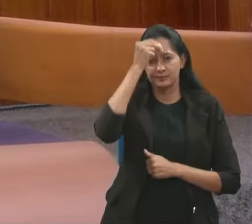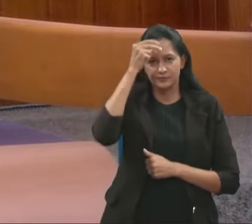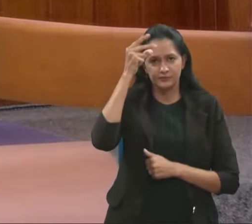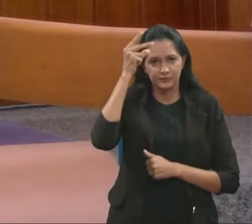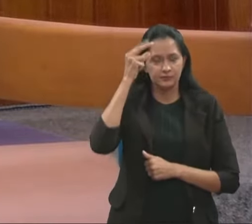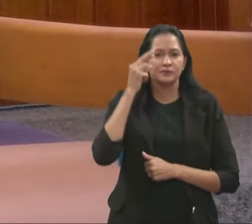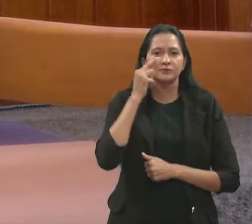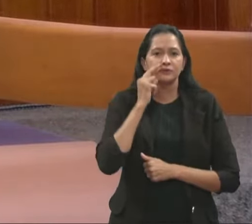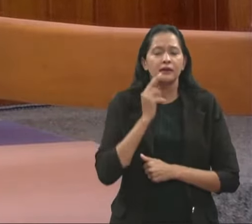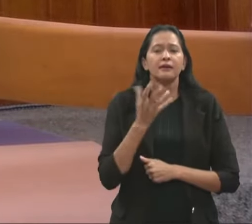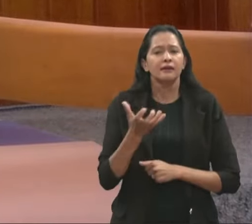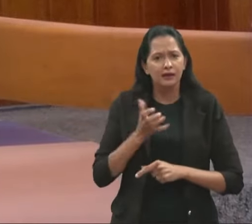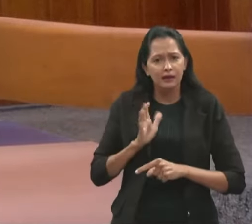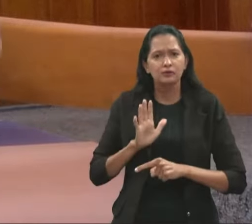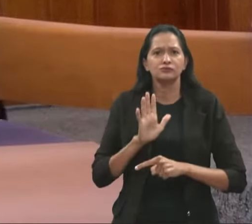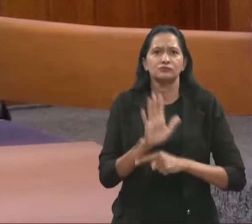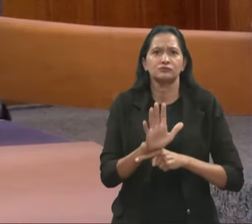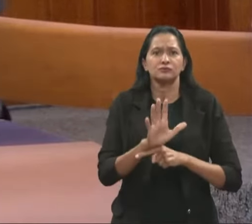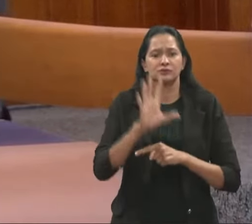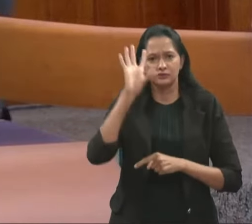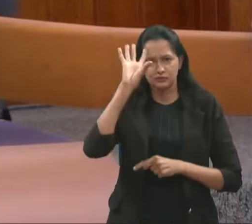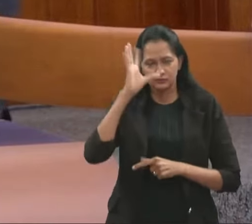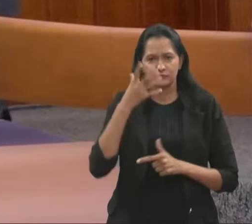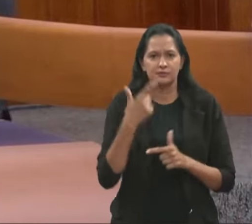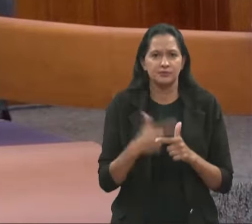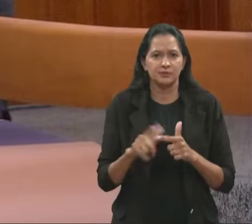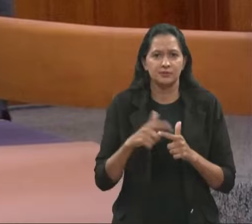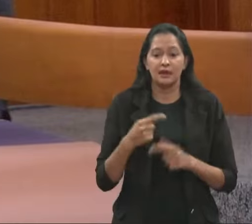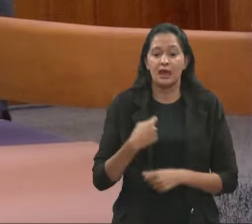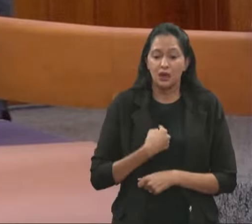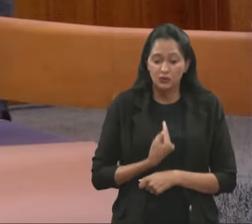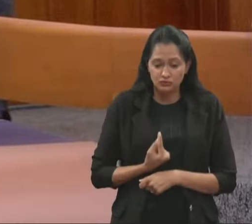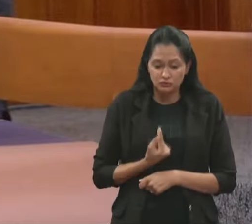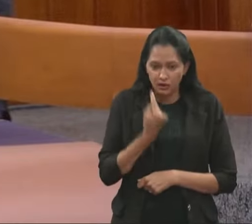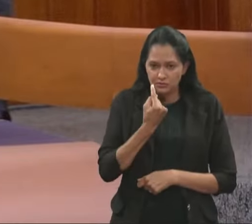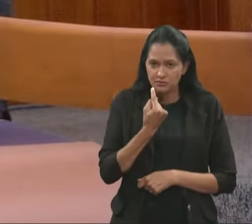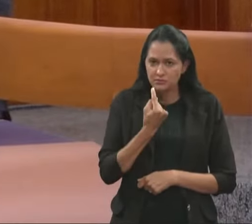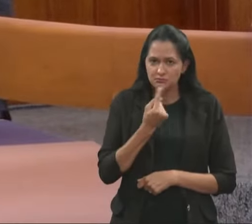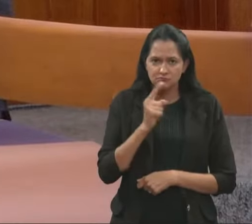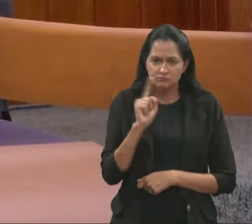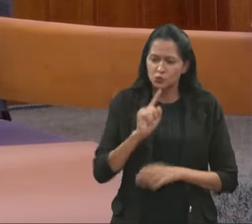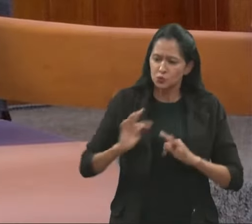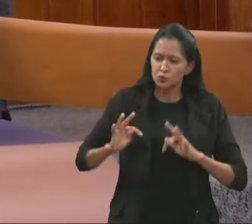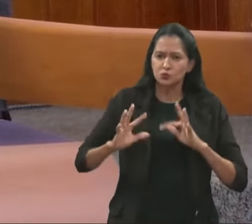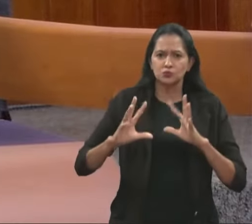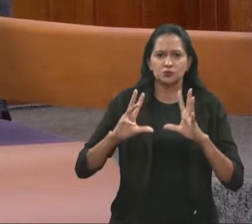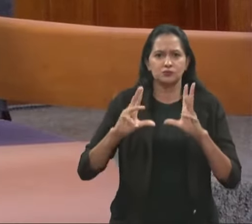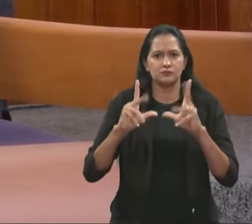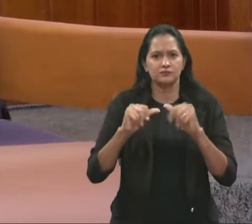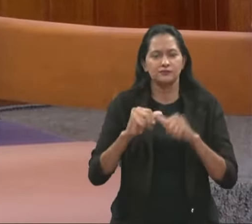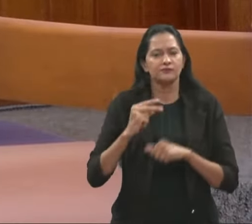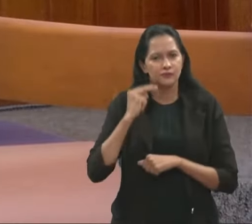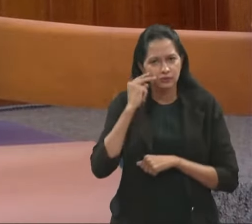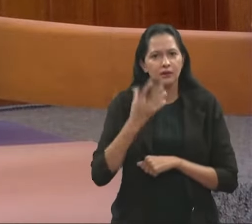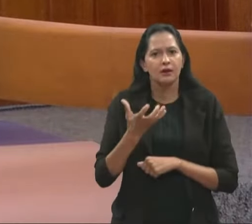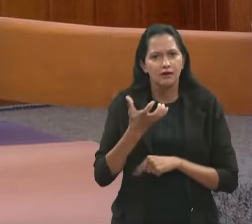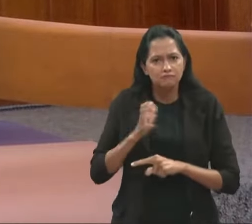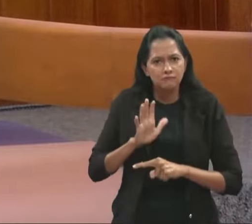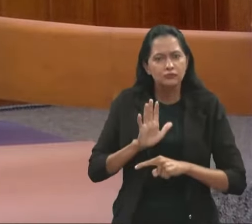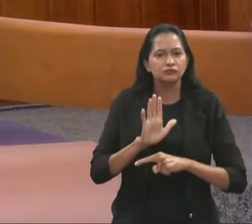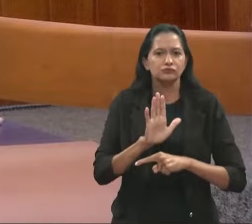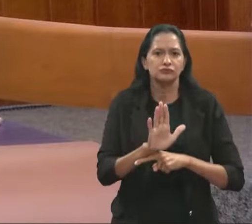resolver essa demanda, Bocão. E não sou eu não, é os vereadores de Goiânia. Queremos contribuir com vocês. Vocês